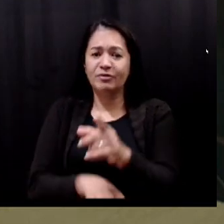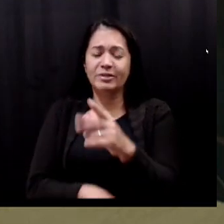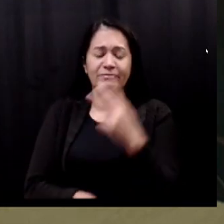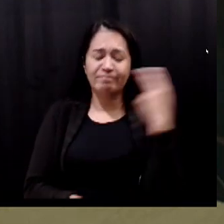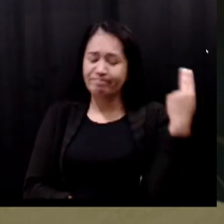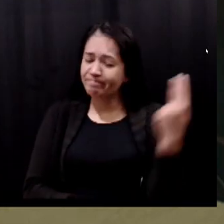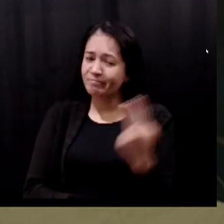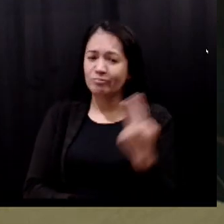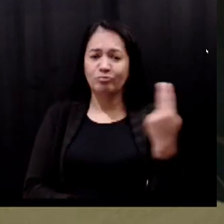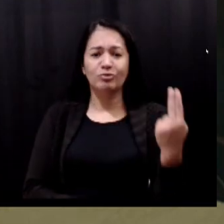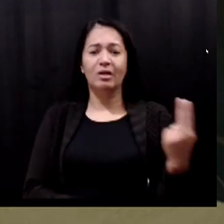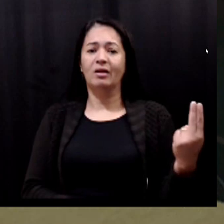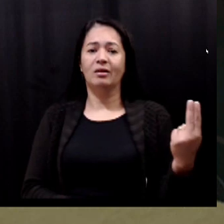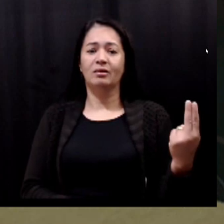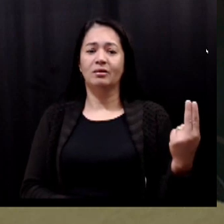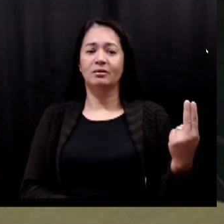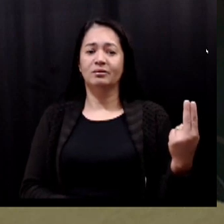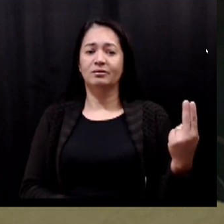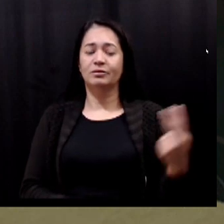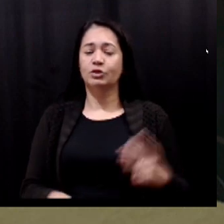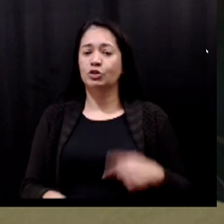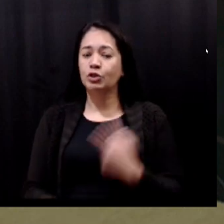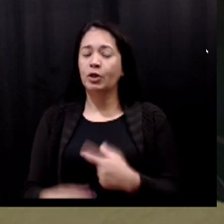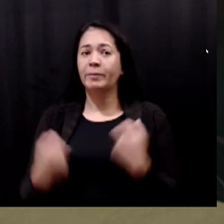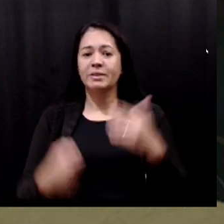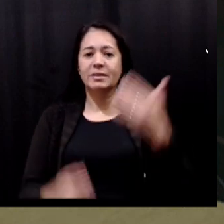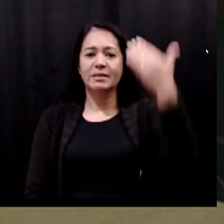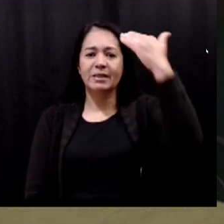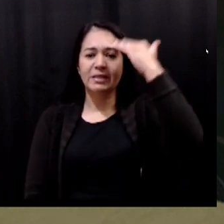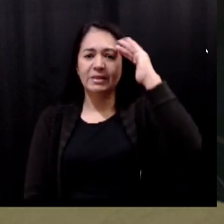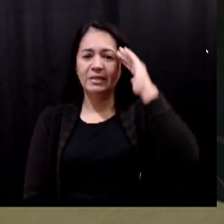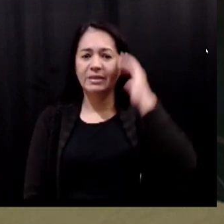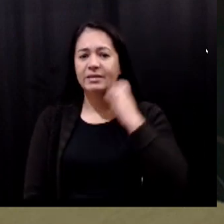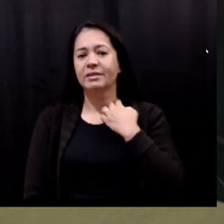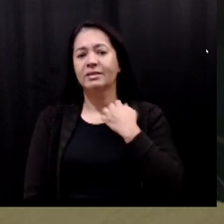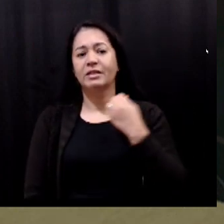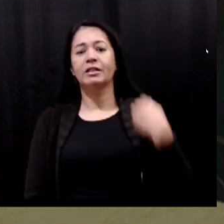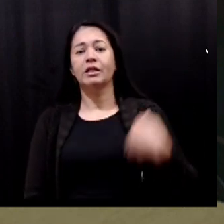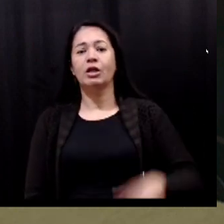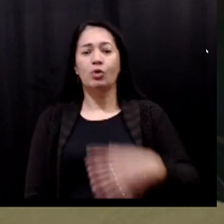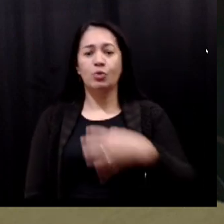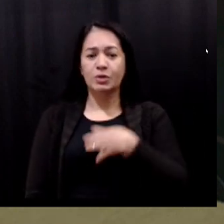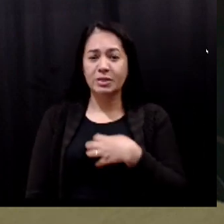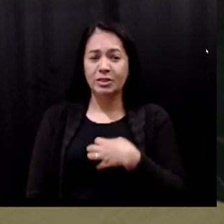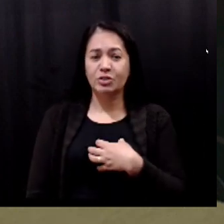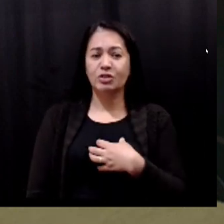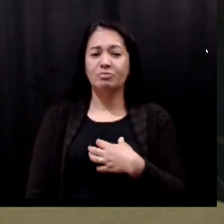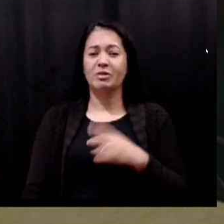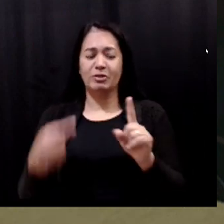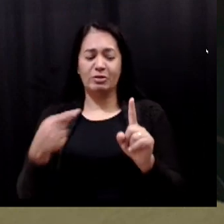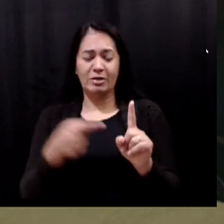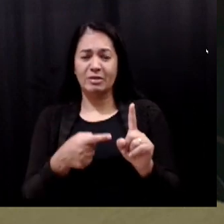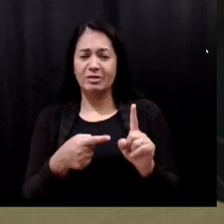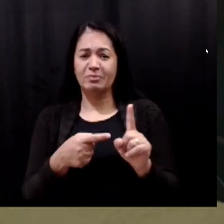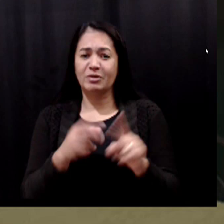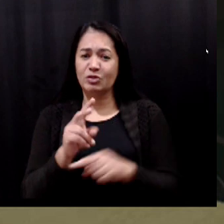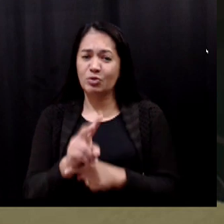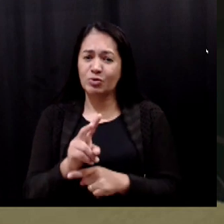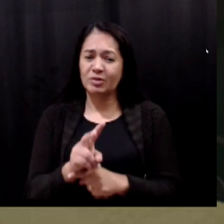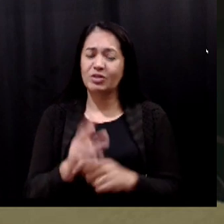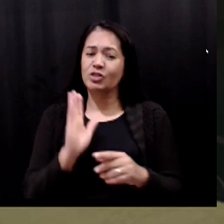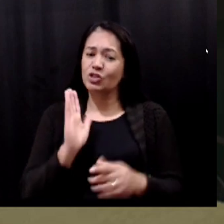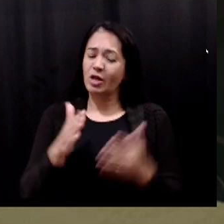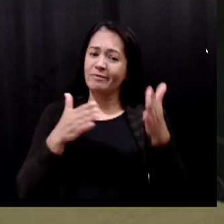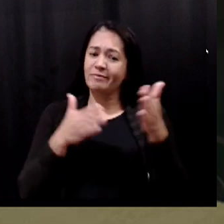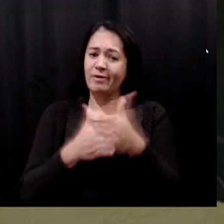Então, a gente precisa entender aí os sinais de quando um cuidador está chegando no seu limite. A Tâmara explicou muito bem, né? E